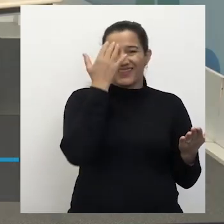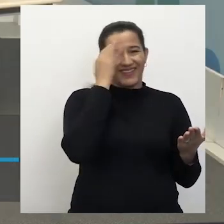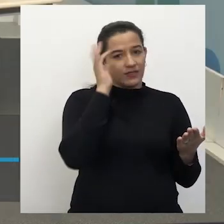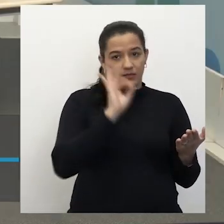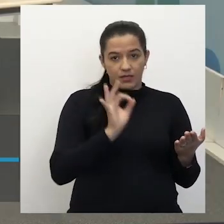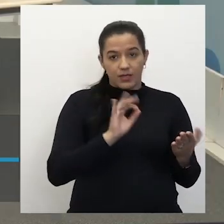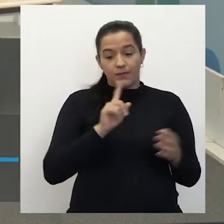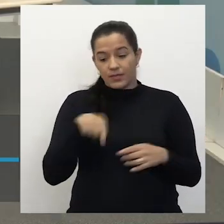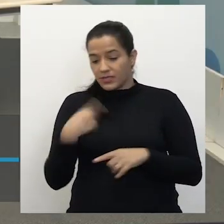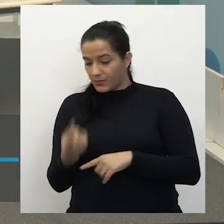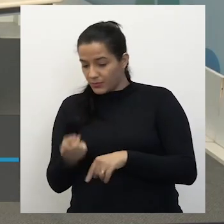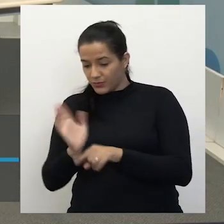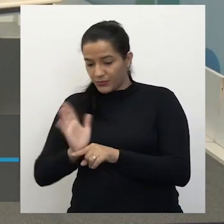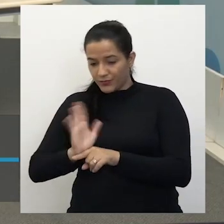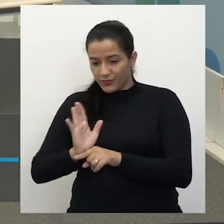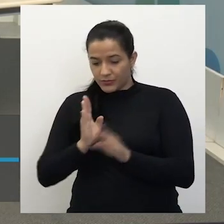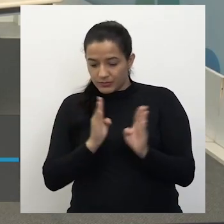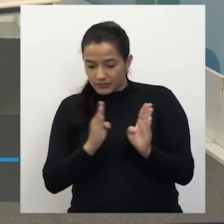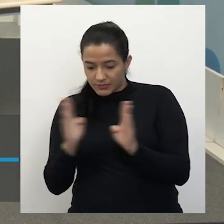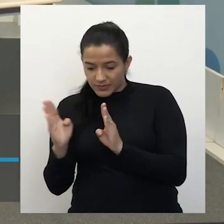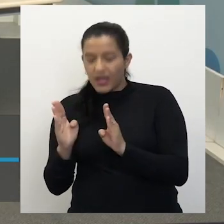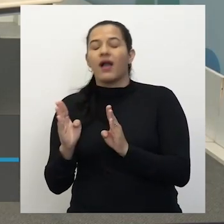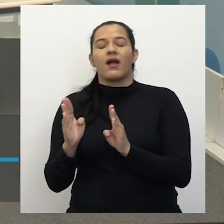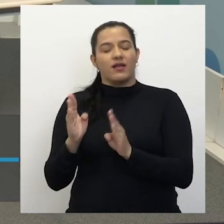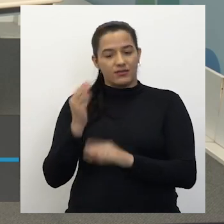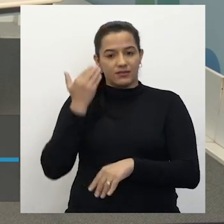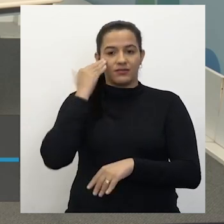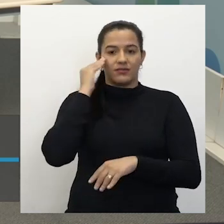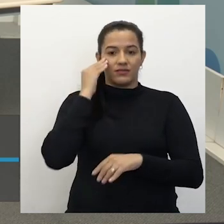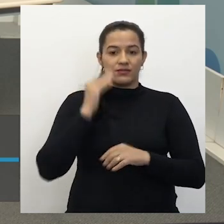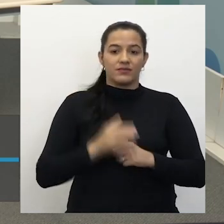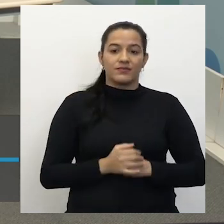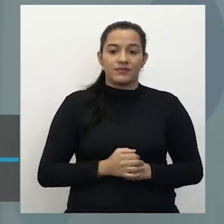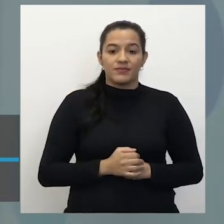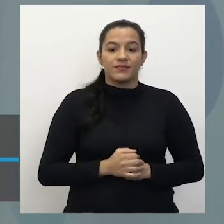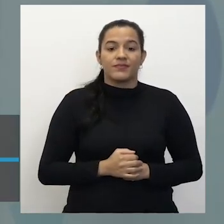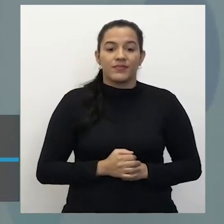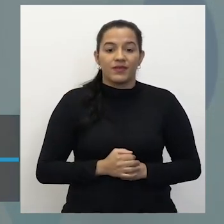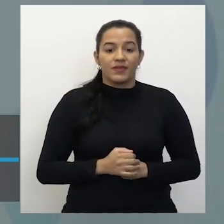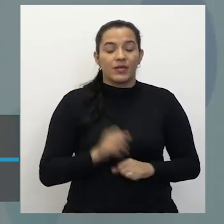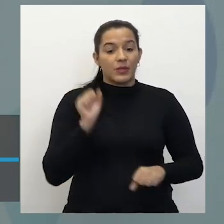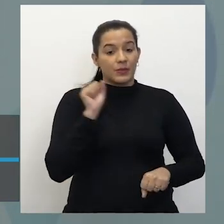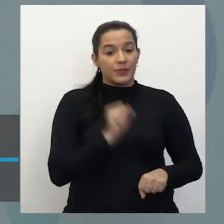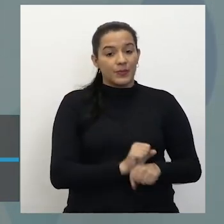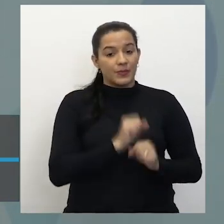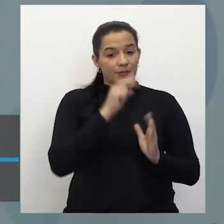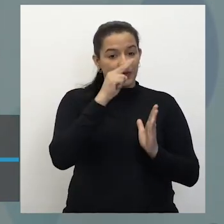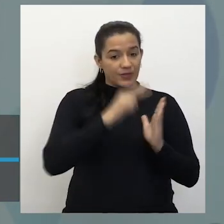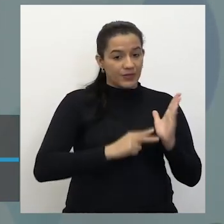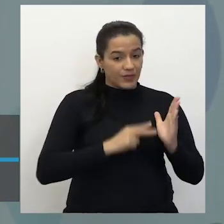coisa? Eu li o livro, eu não sabia do que se tratava. E eu adorei. Cara, quando eu parei para ler aquele livro, ele foi